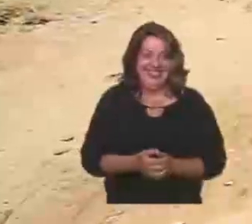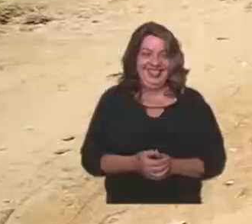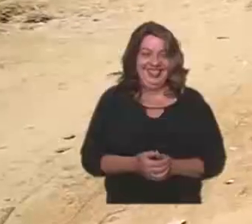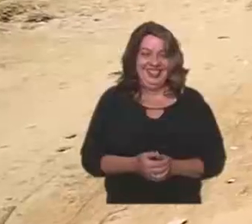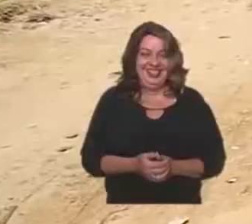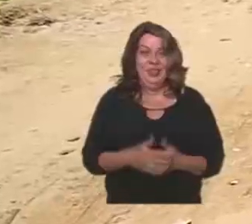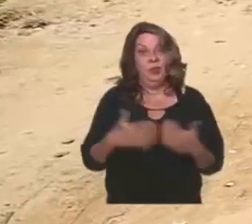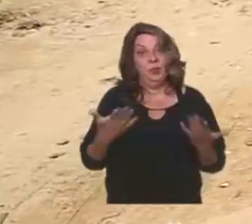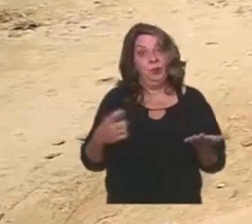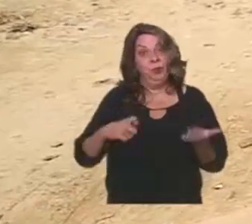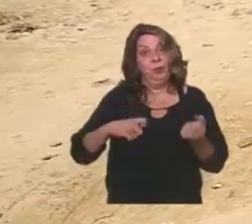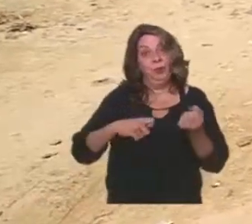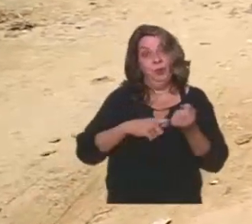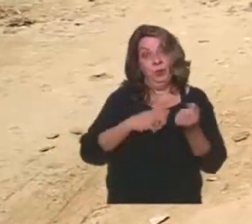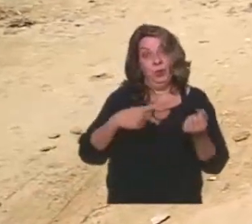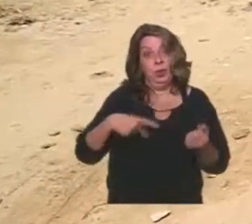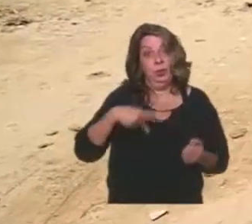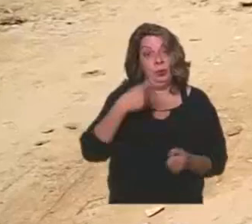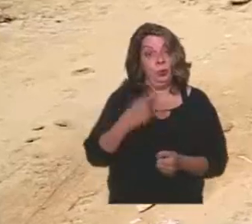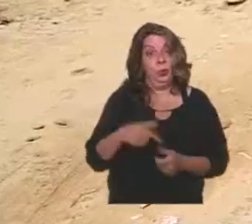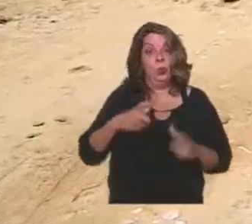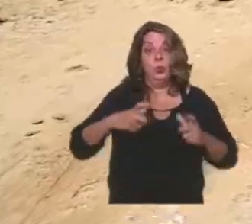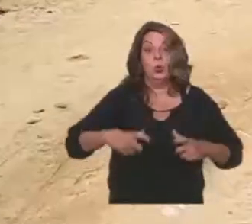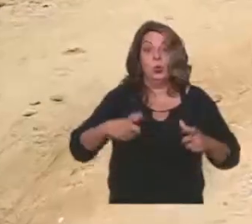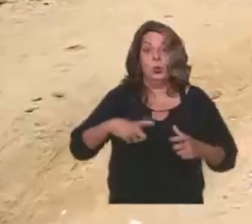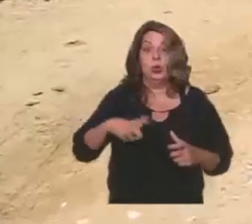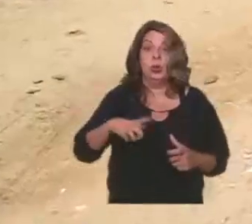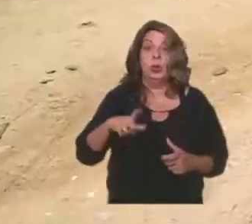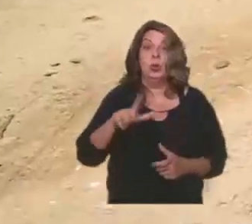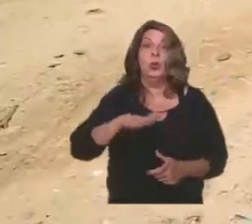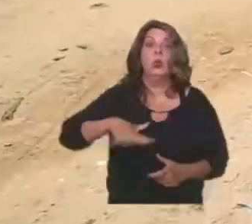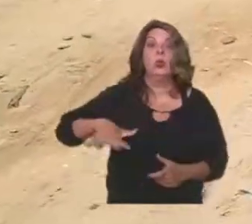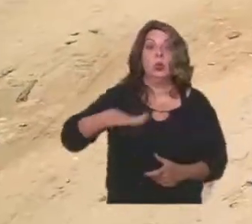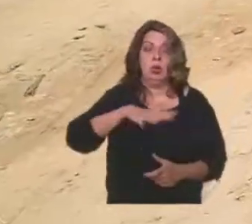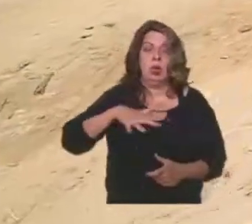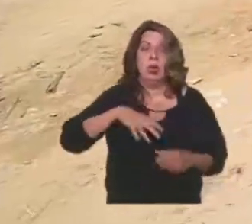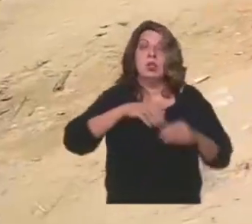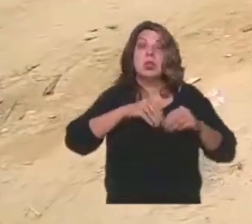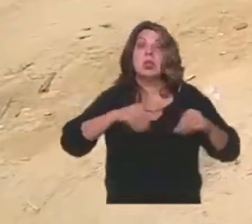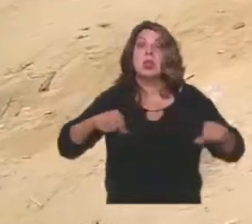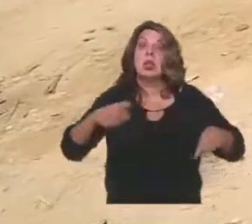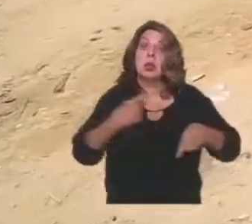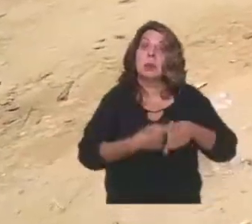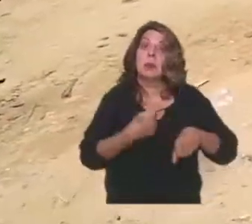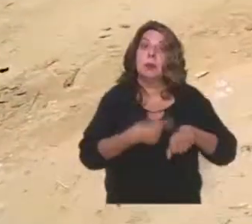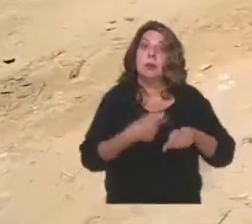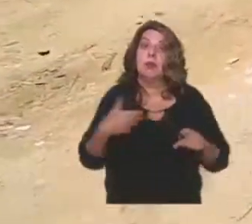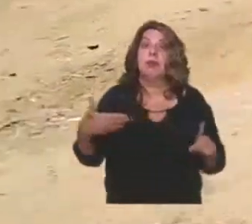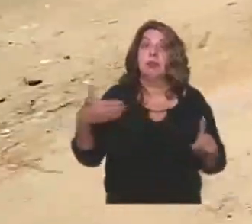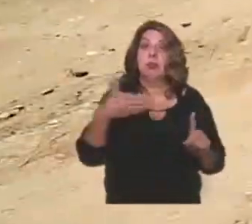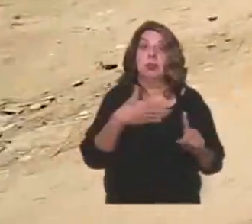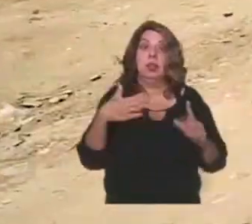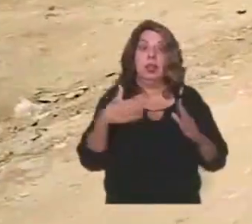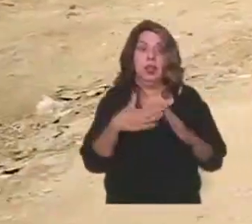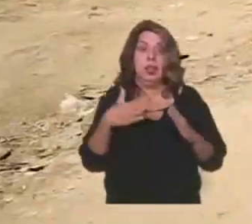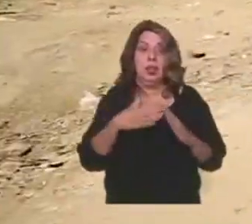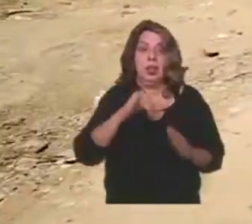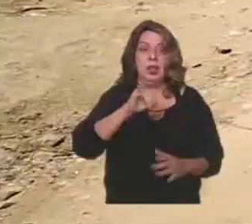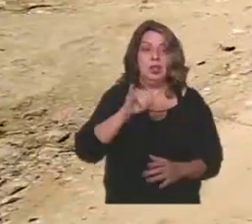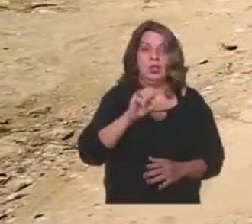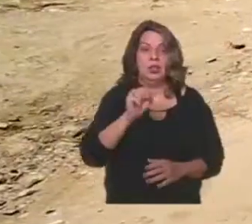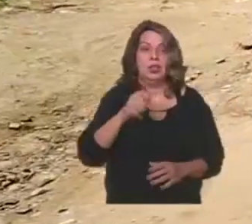Gente, olha só, o Cajucap chegou aqui no bairro Santa Maria, no loteamento Paraíso do Sul. Viemos aqui até a casa do seu José. Olá, gente!